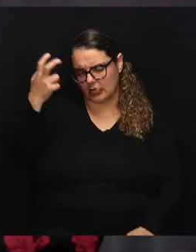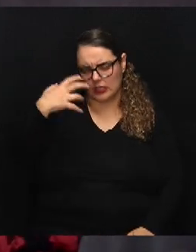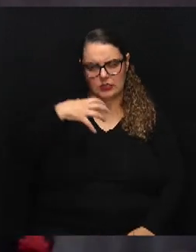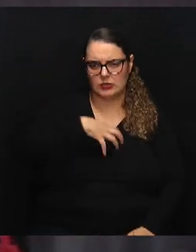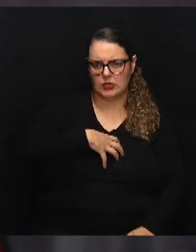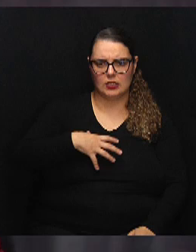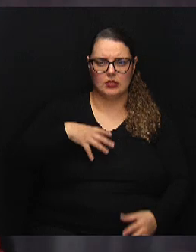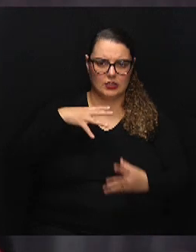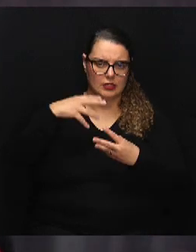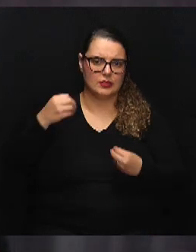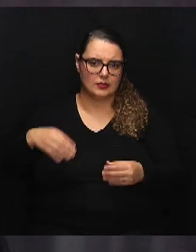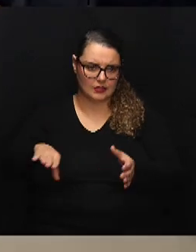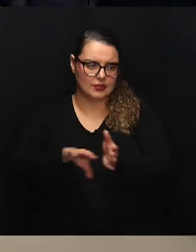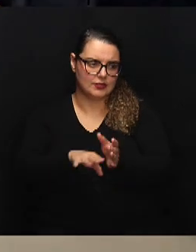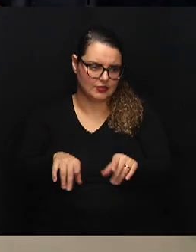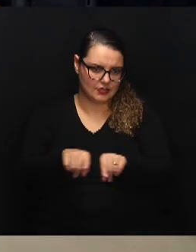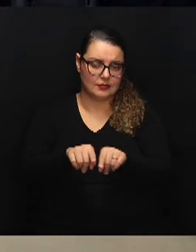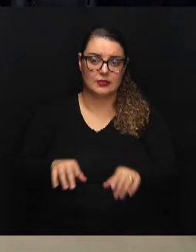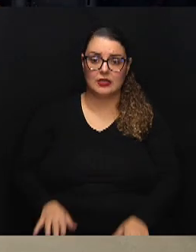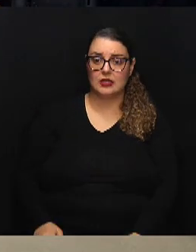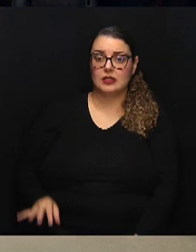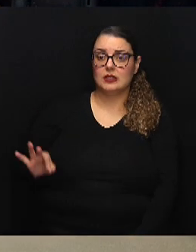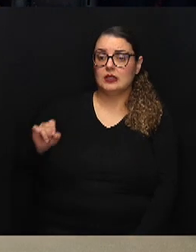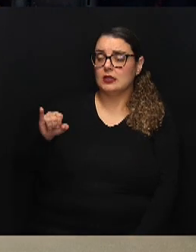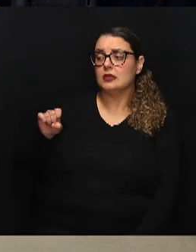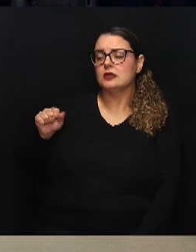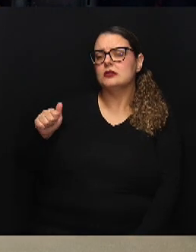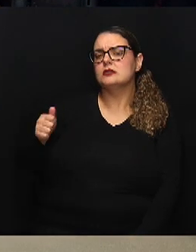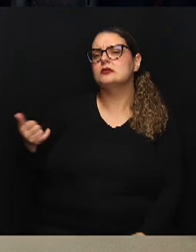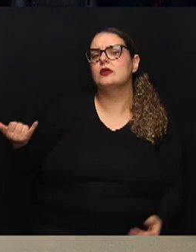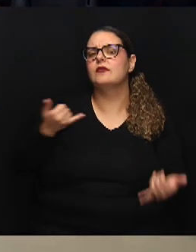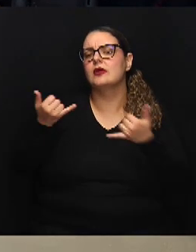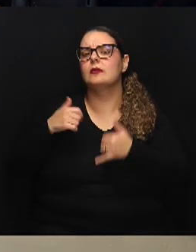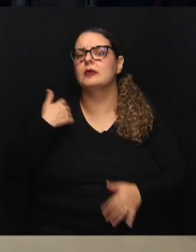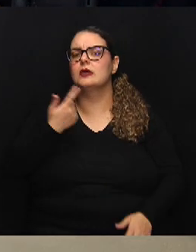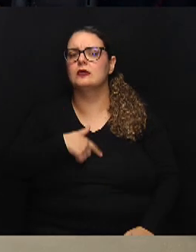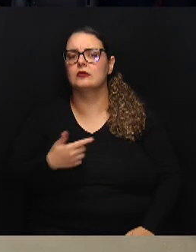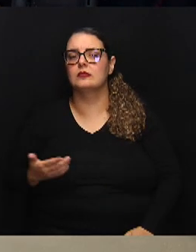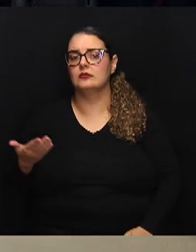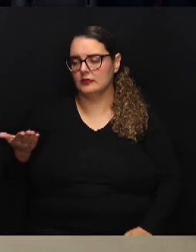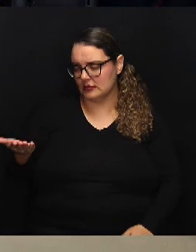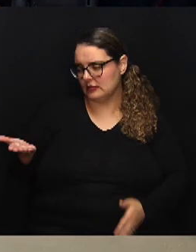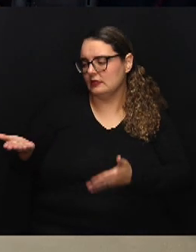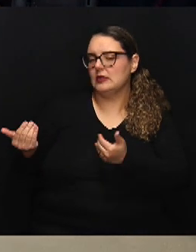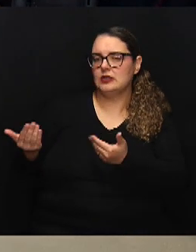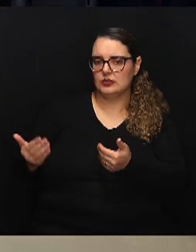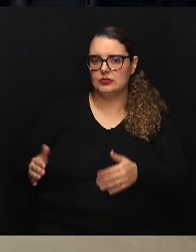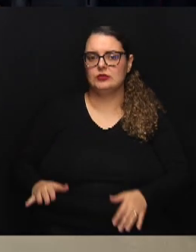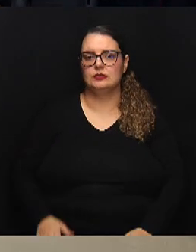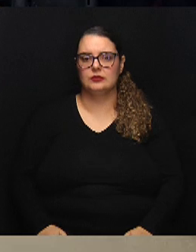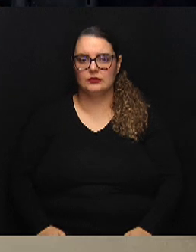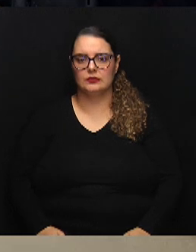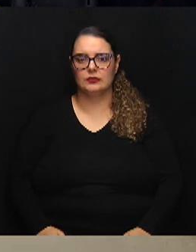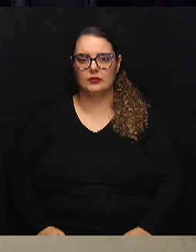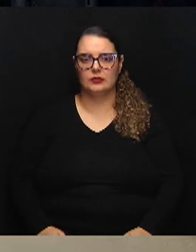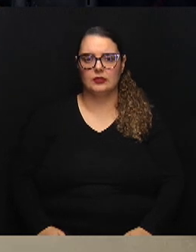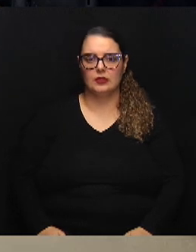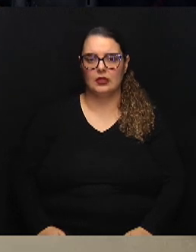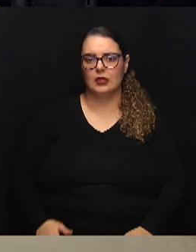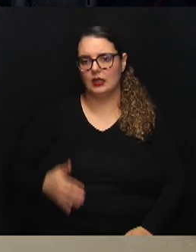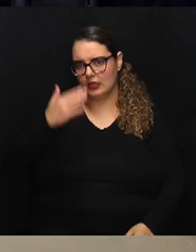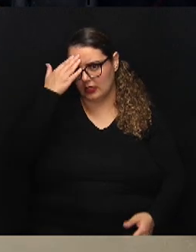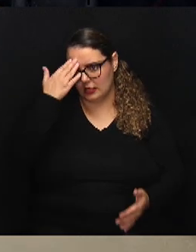que está vindo aí. Exatamente. Agora, Isa, fala pra gente, você é um pouco mais jovem, né? Então, acredito que você tenha contato